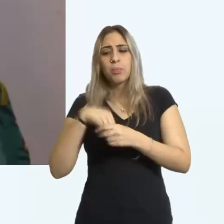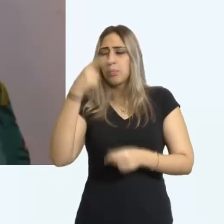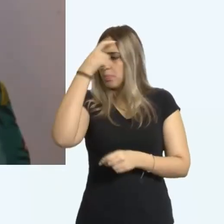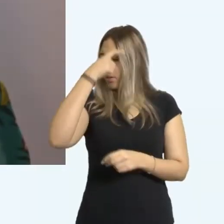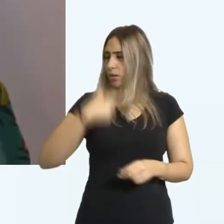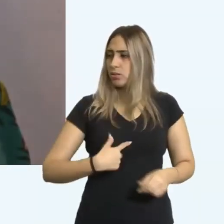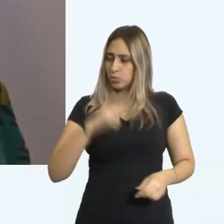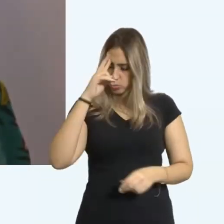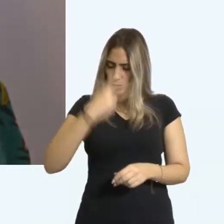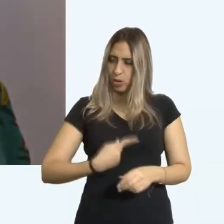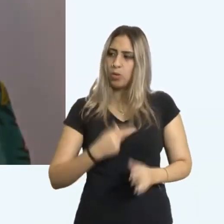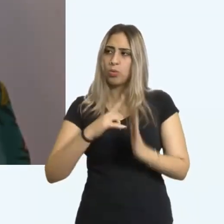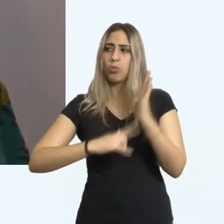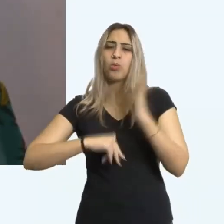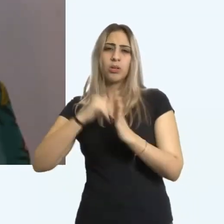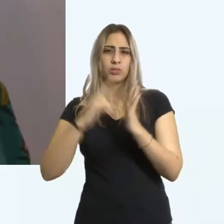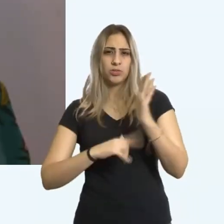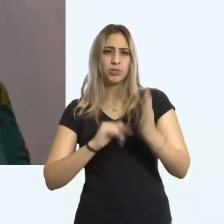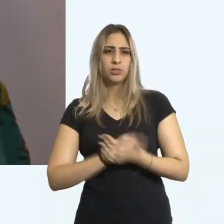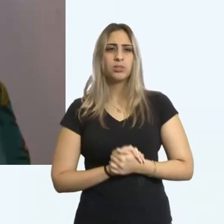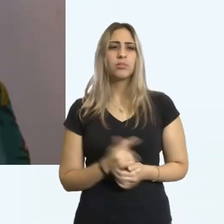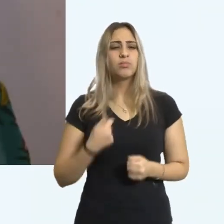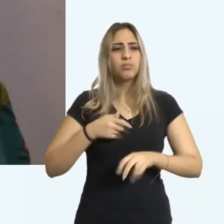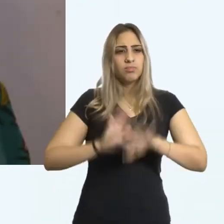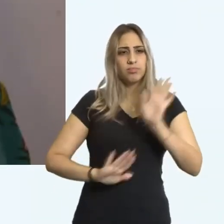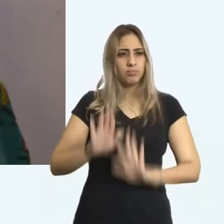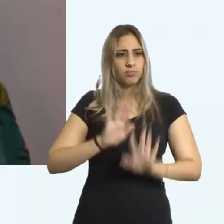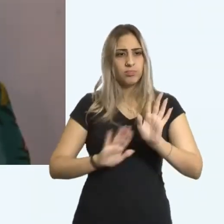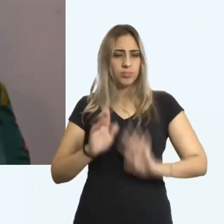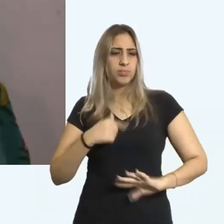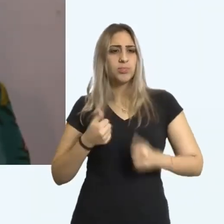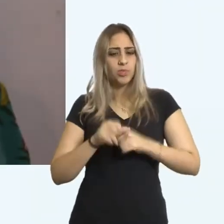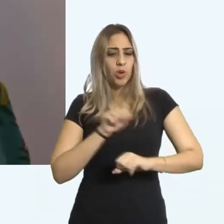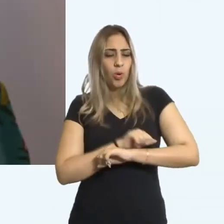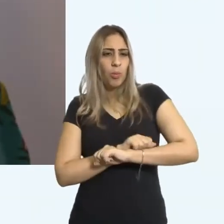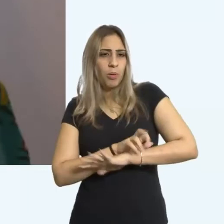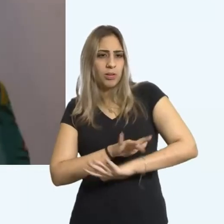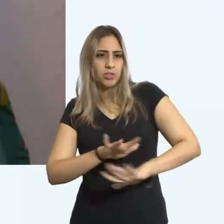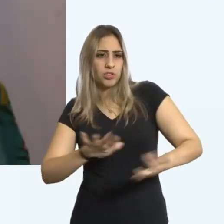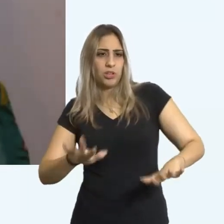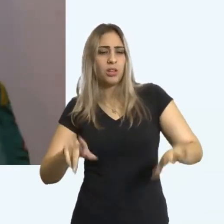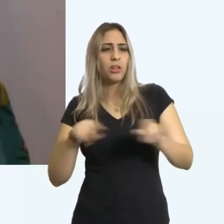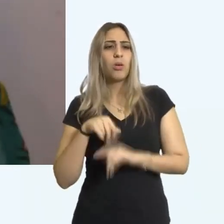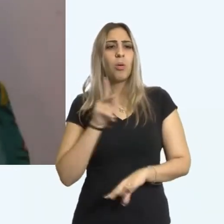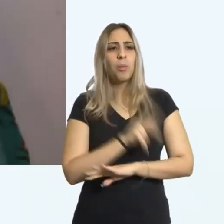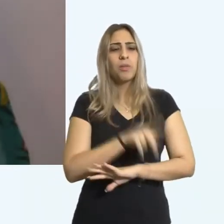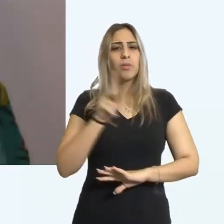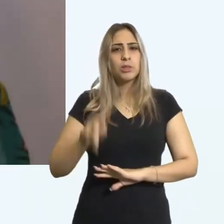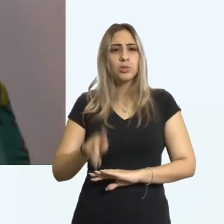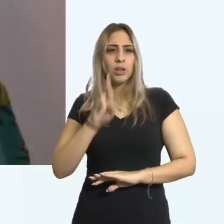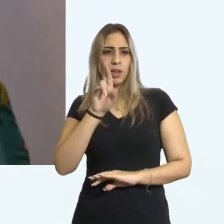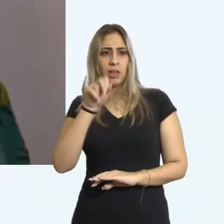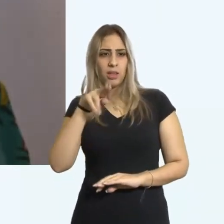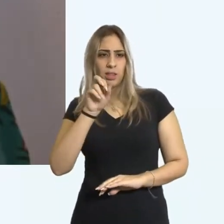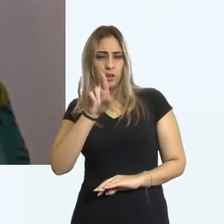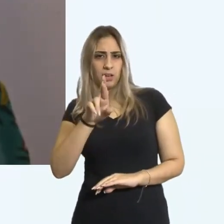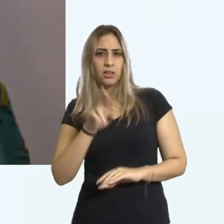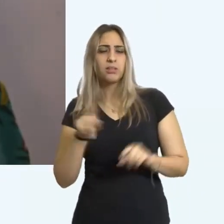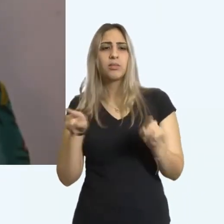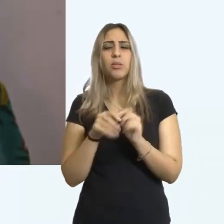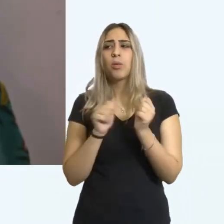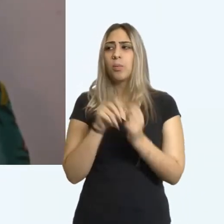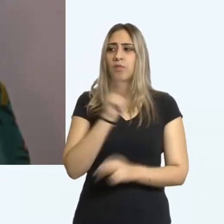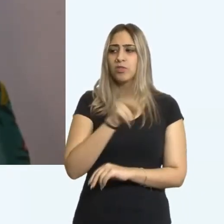do artista resultou na culminância que foi compartilhada com a professora Benny e com a professora